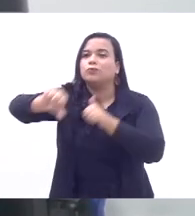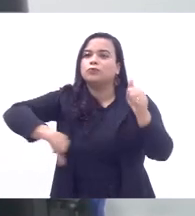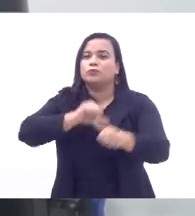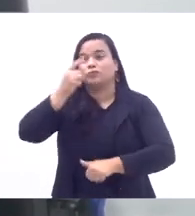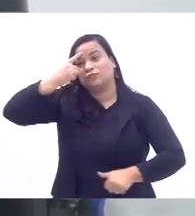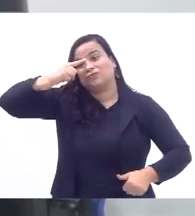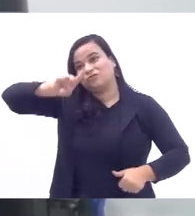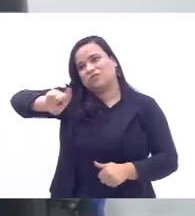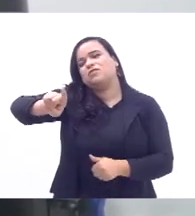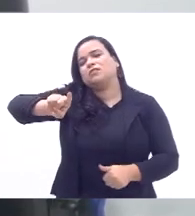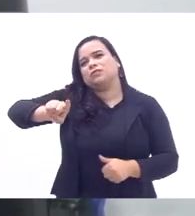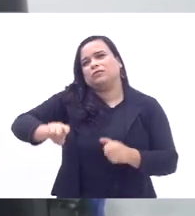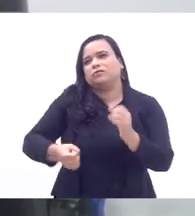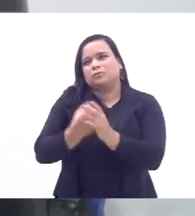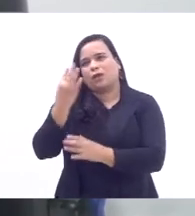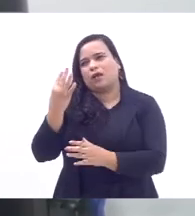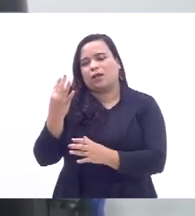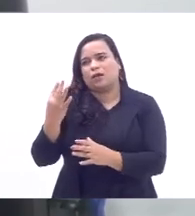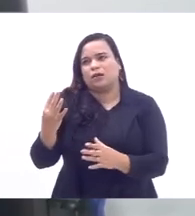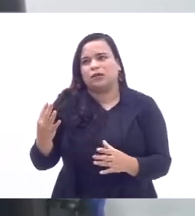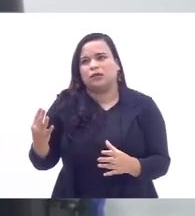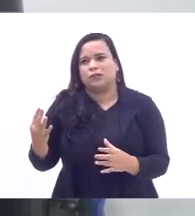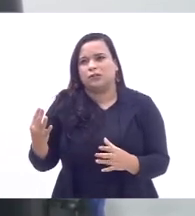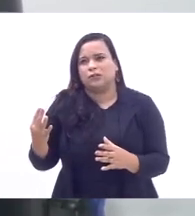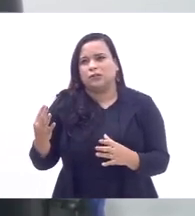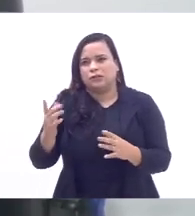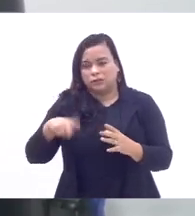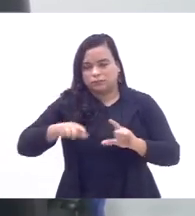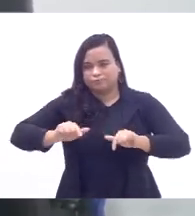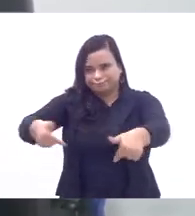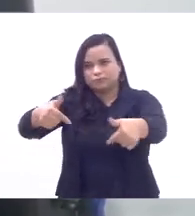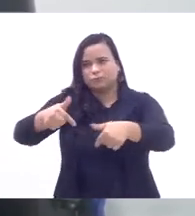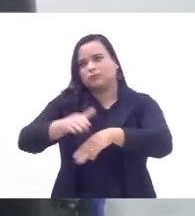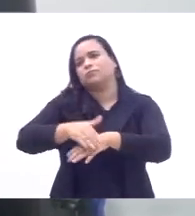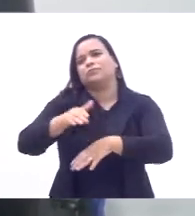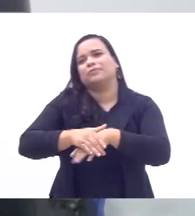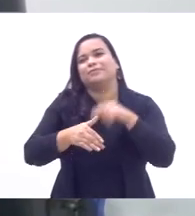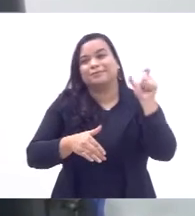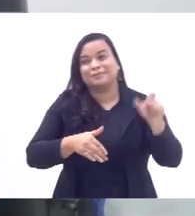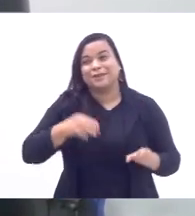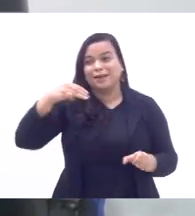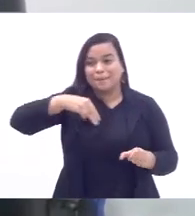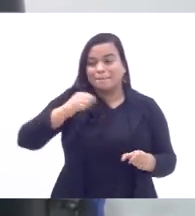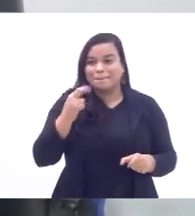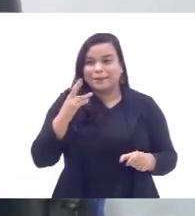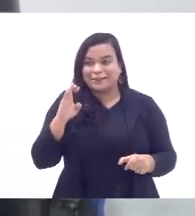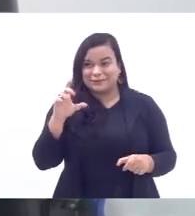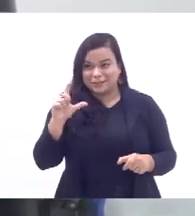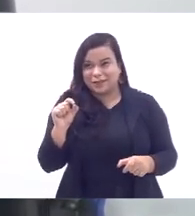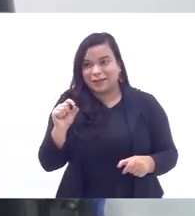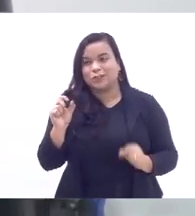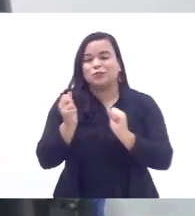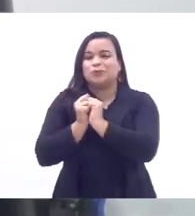Orúmila como a grande iniciativa tomada pelo nosso Marcelo Fritz